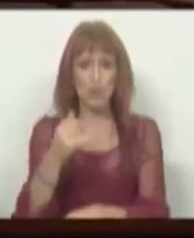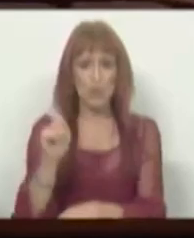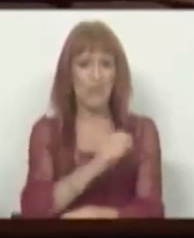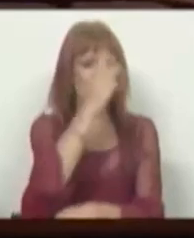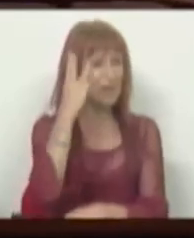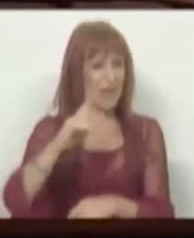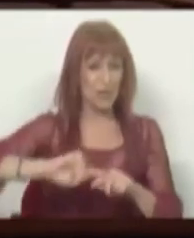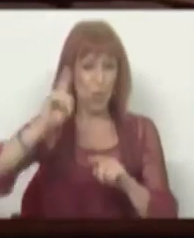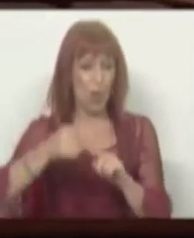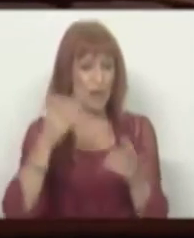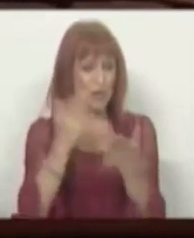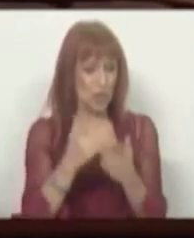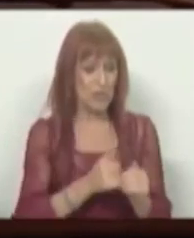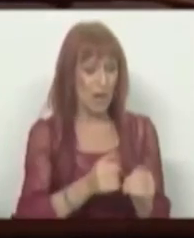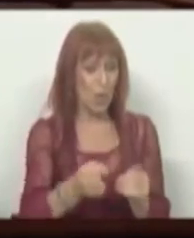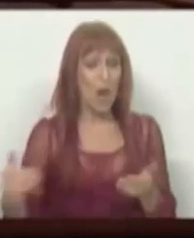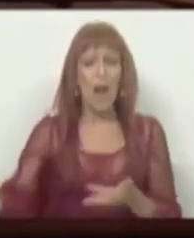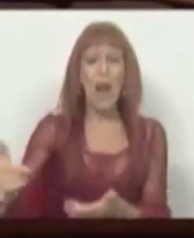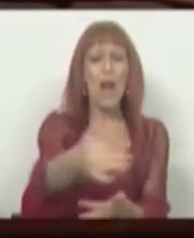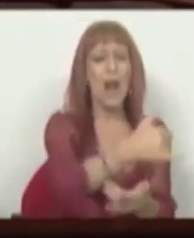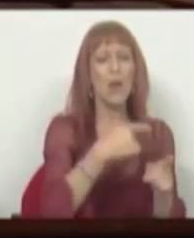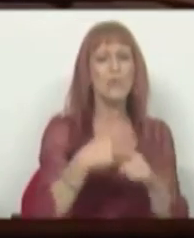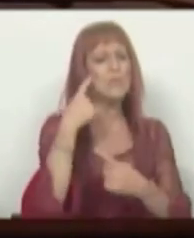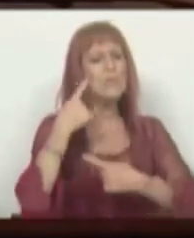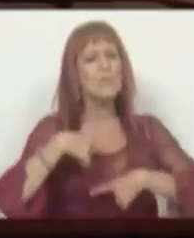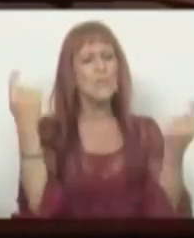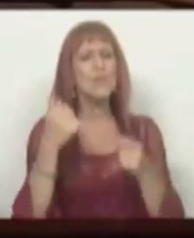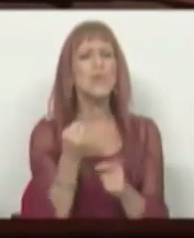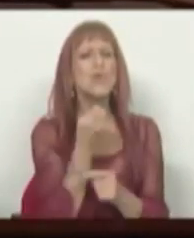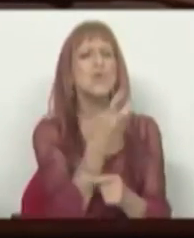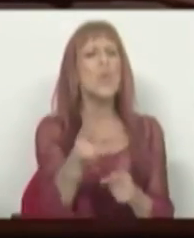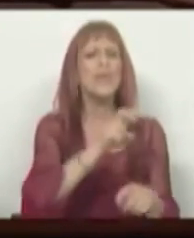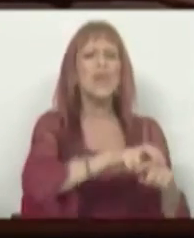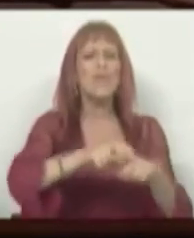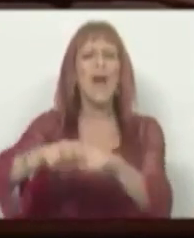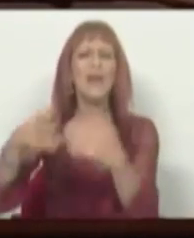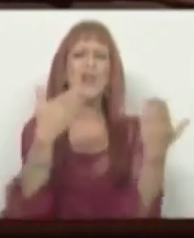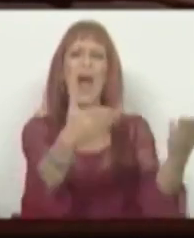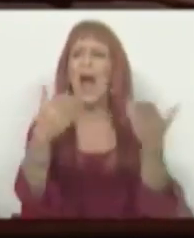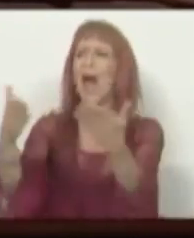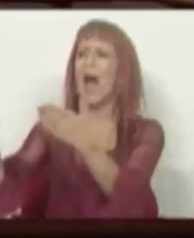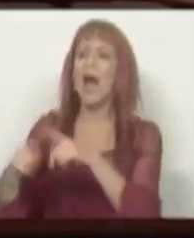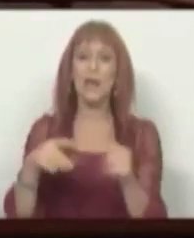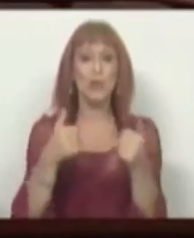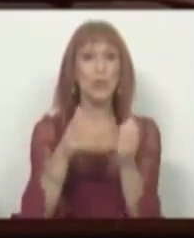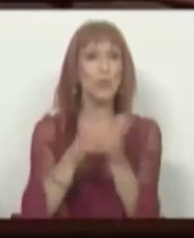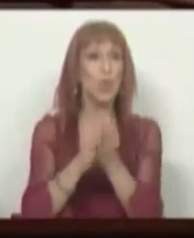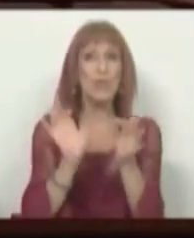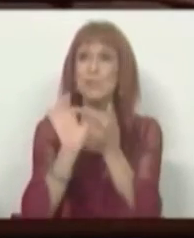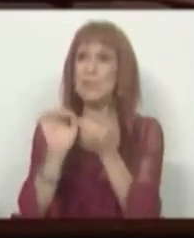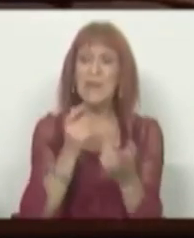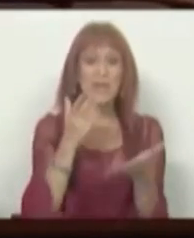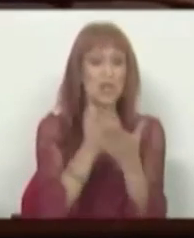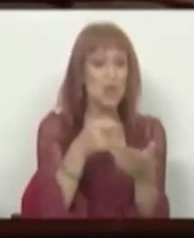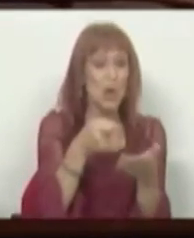do segundo trimestre deste ano letivo haja um levantamento e divulgação do número de vagas existentes em todos os tipos de